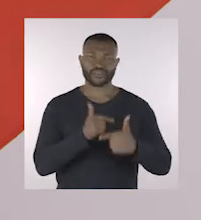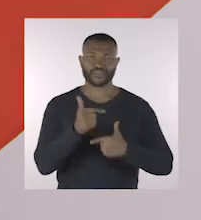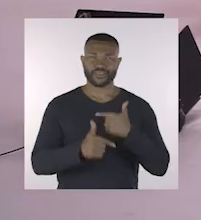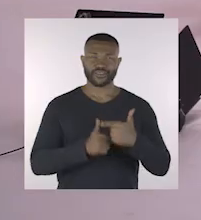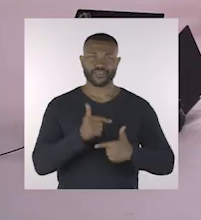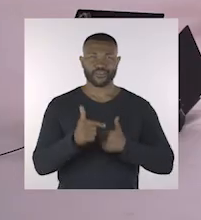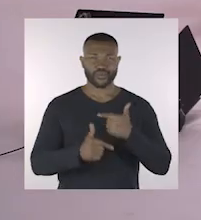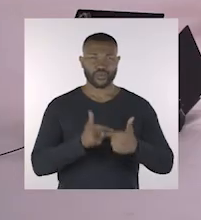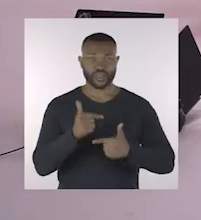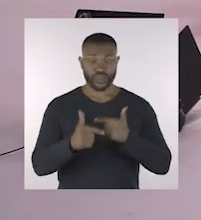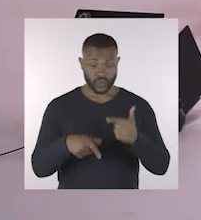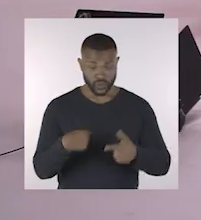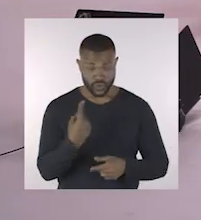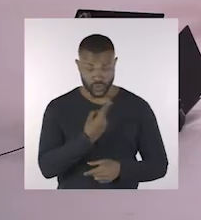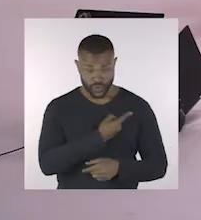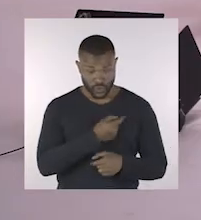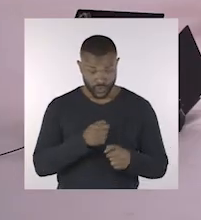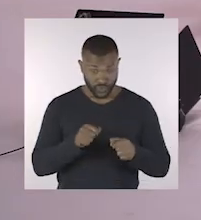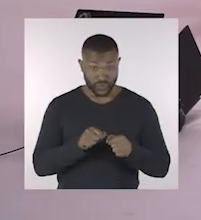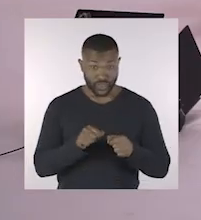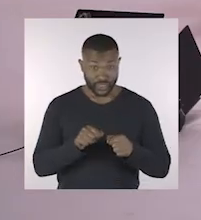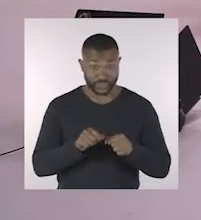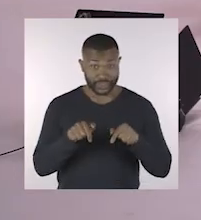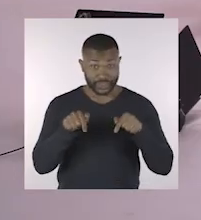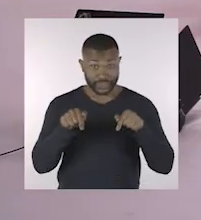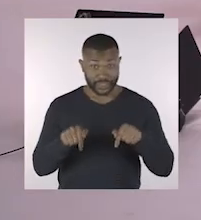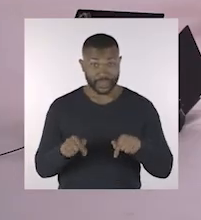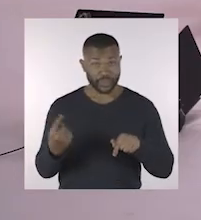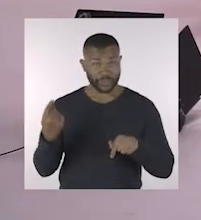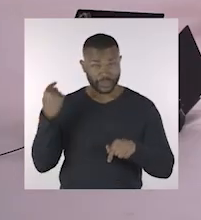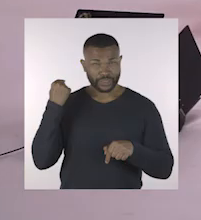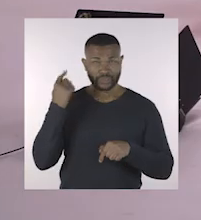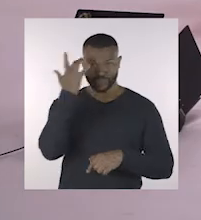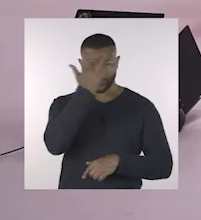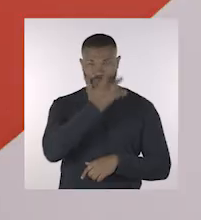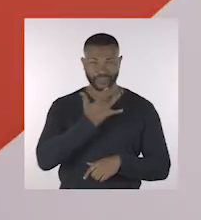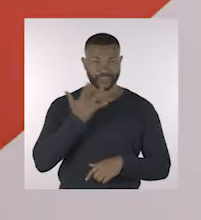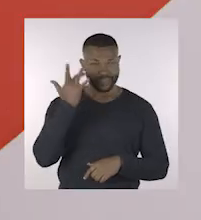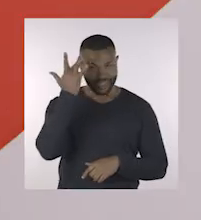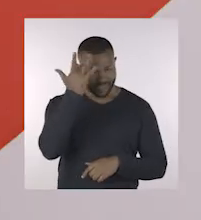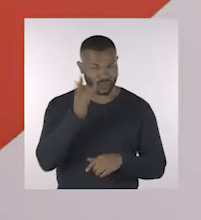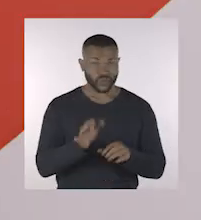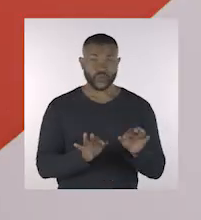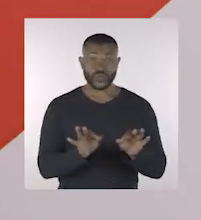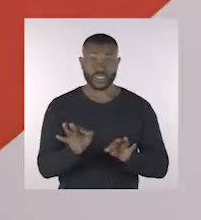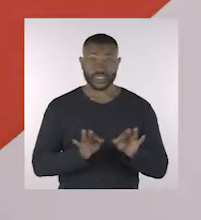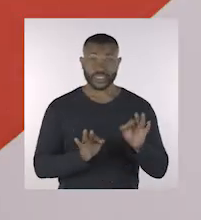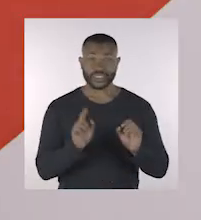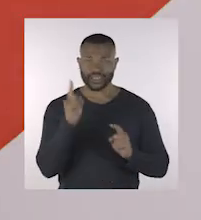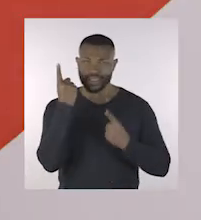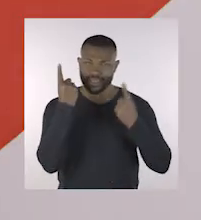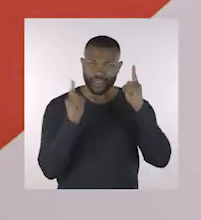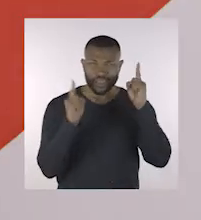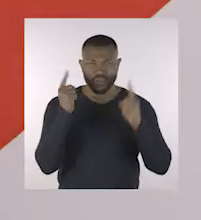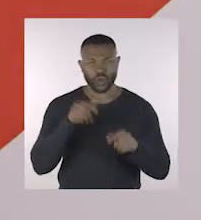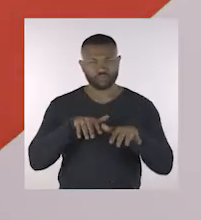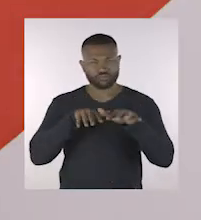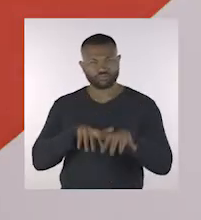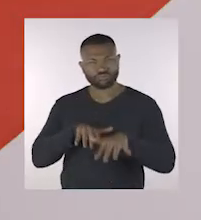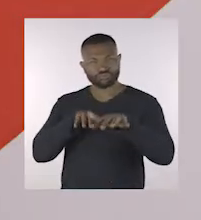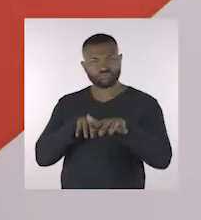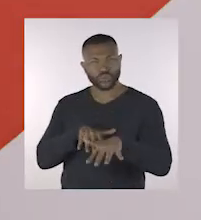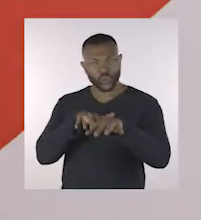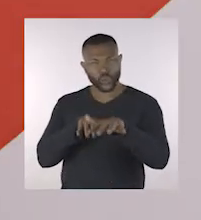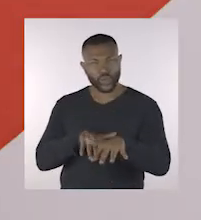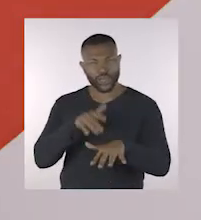frente de emprego e nós fizemos aqui na época do Haddad o nós organizamos o carnaval